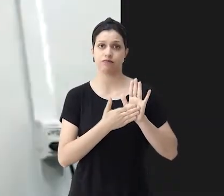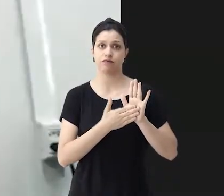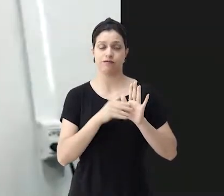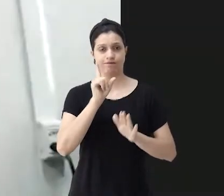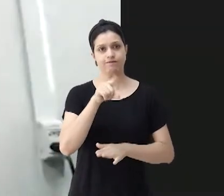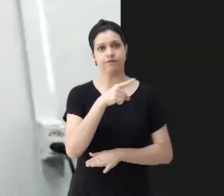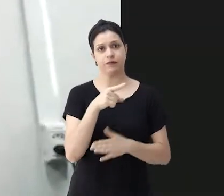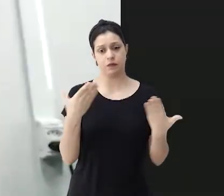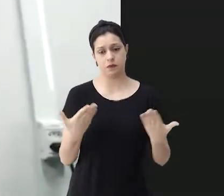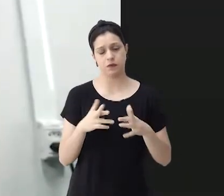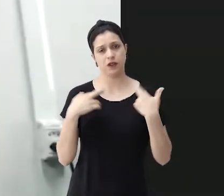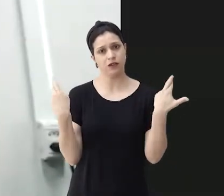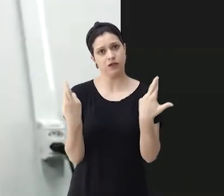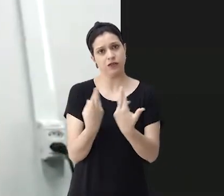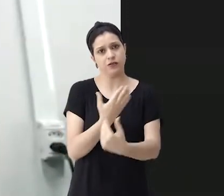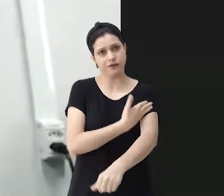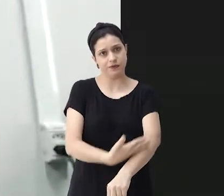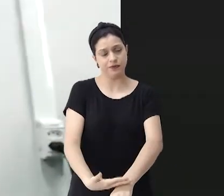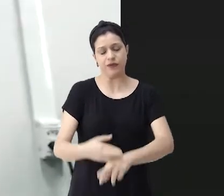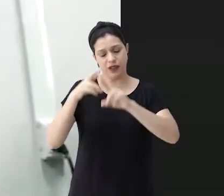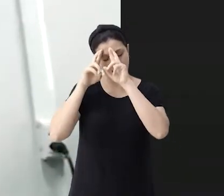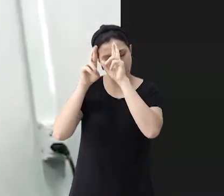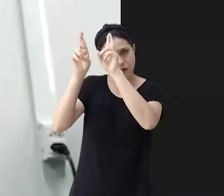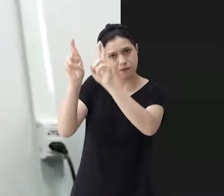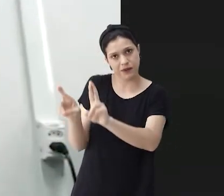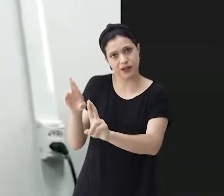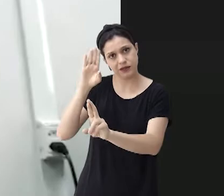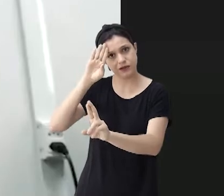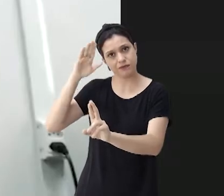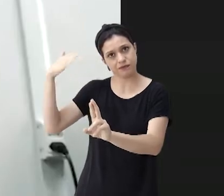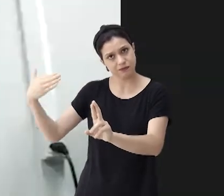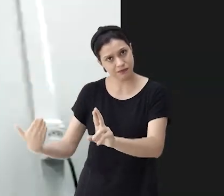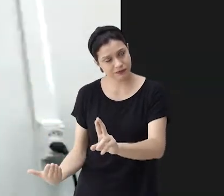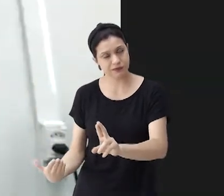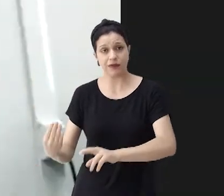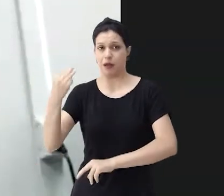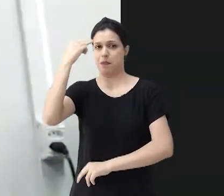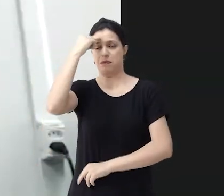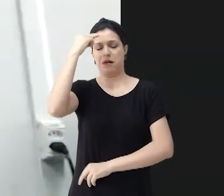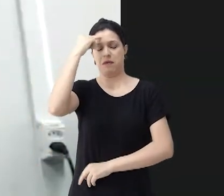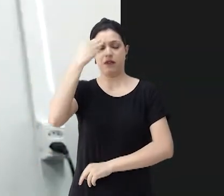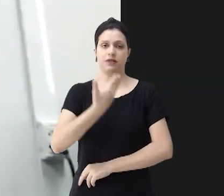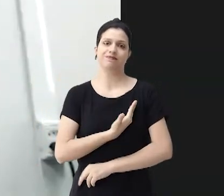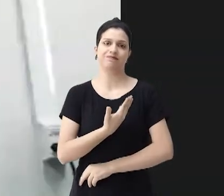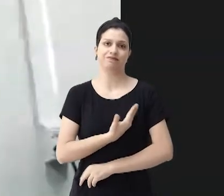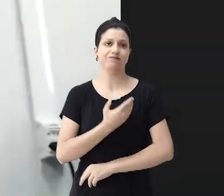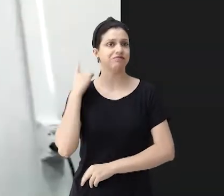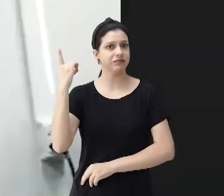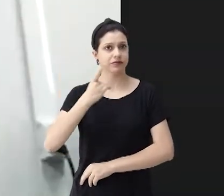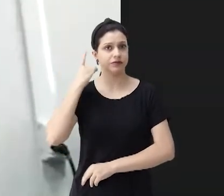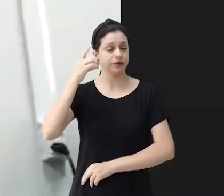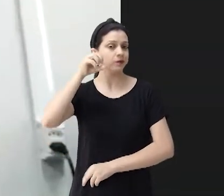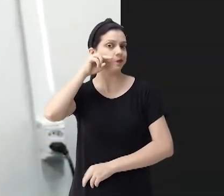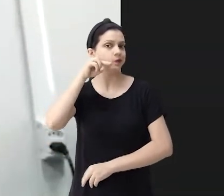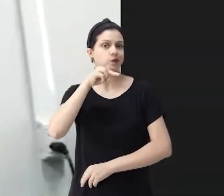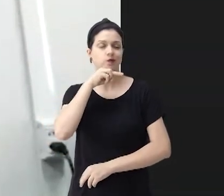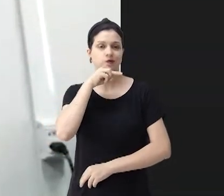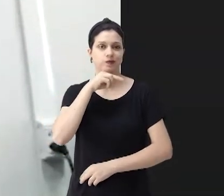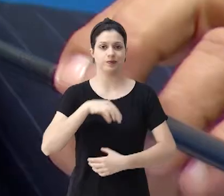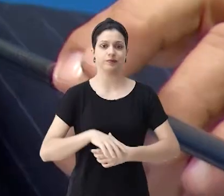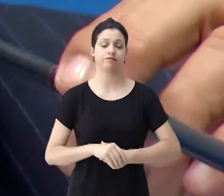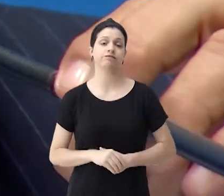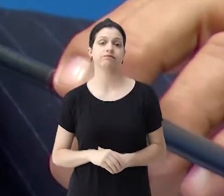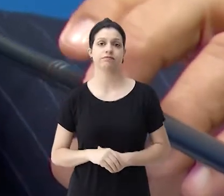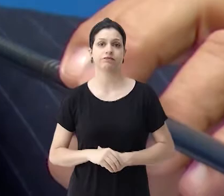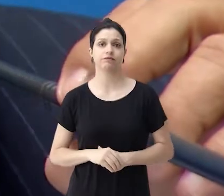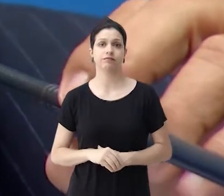Então, eu proponho o levantamento desta sessão em respeito, em homenagem à memória do nosso colega